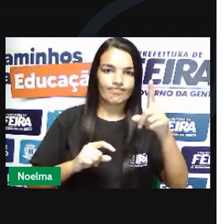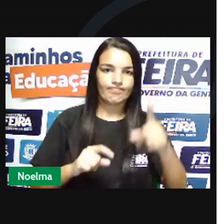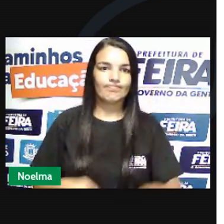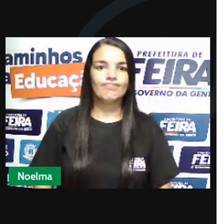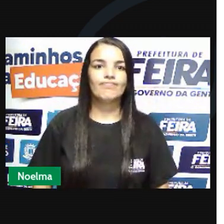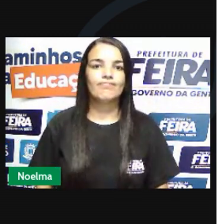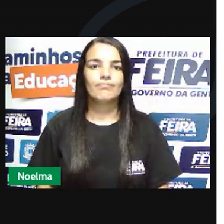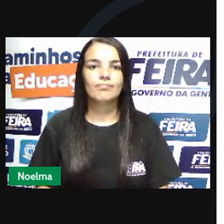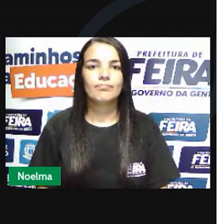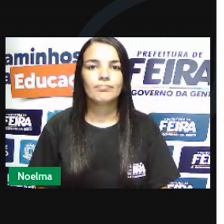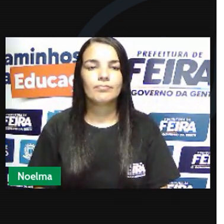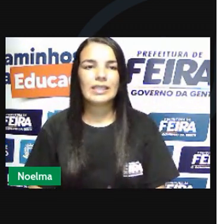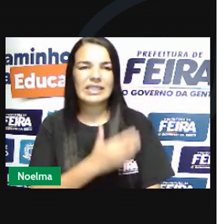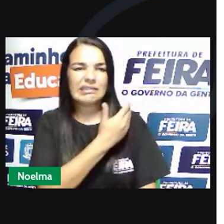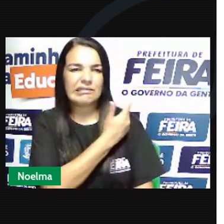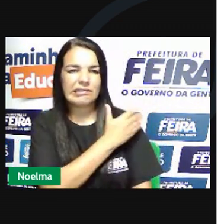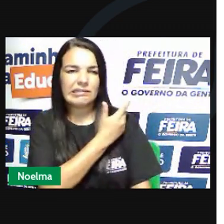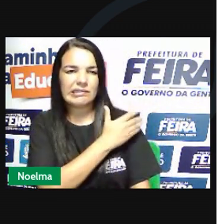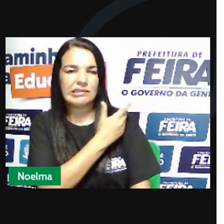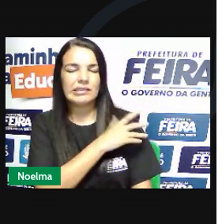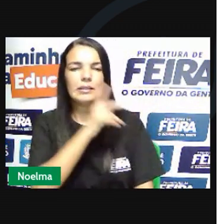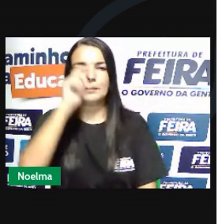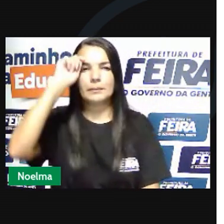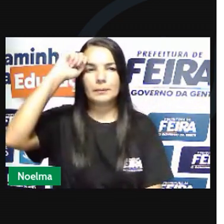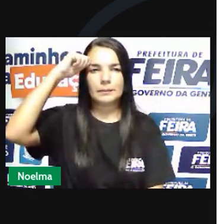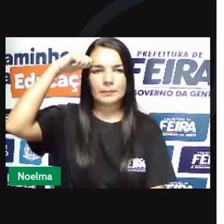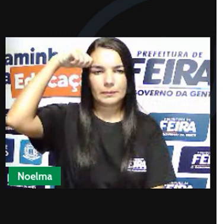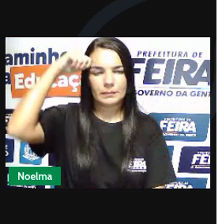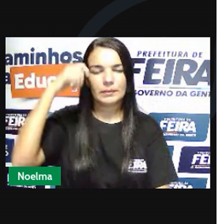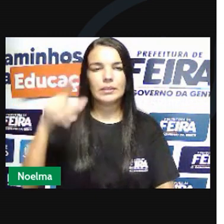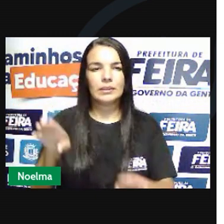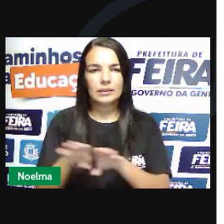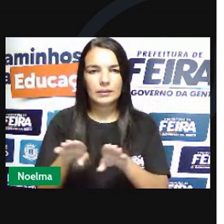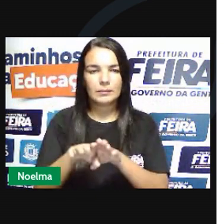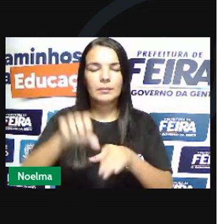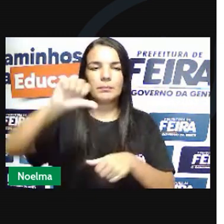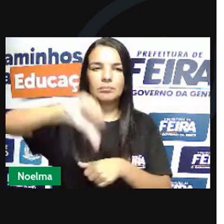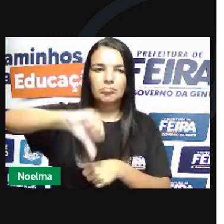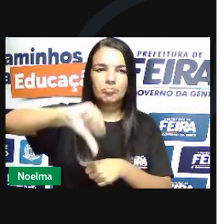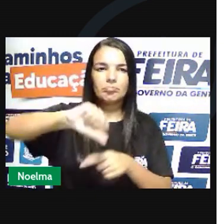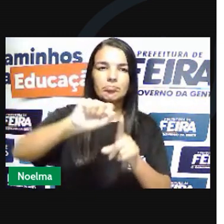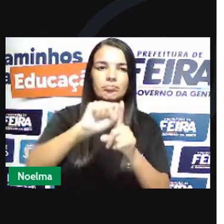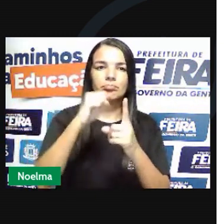E o racismo contra os afrodescendentes prejudicava a vida em sociedade.